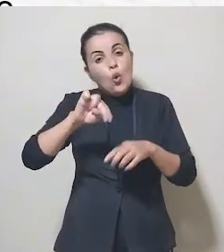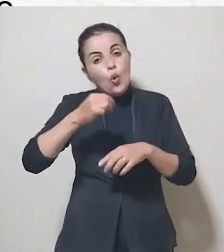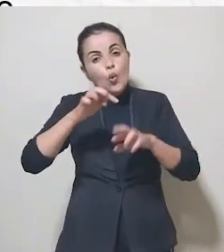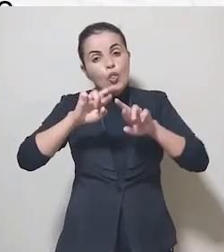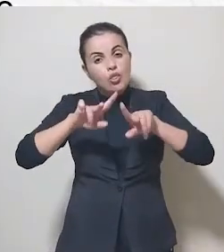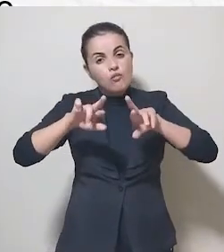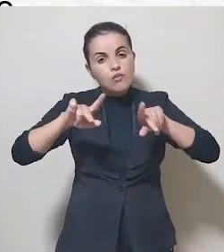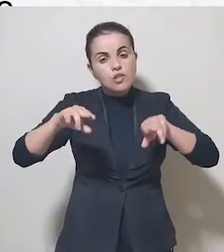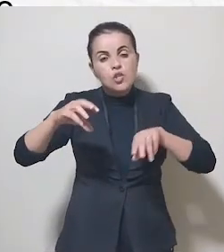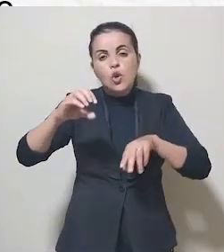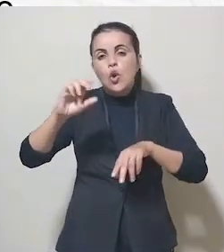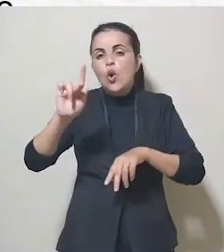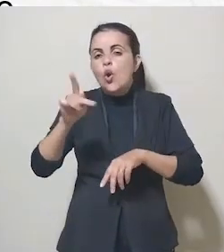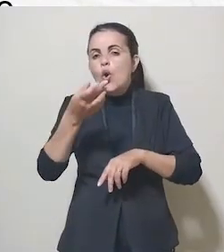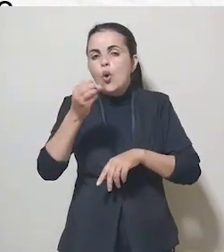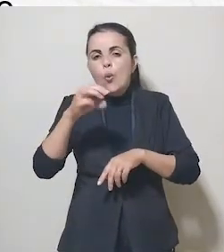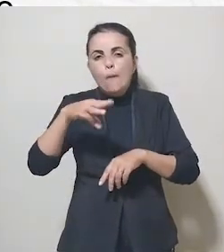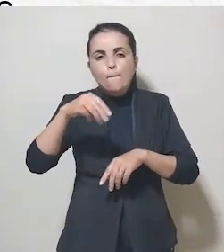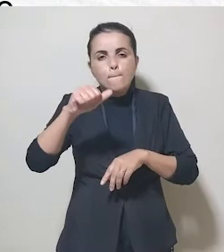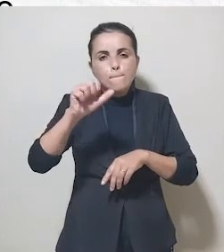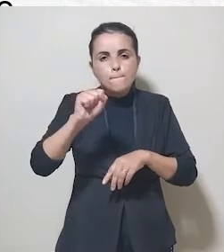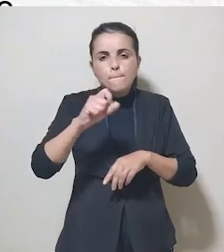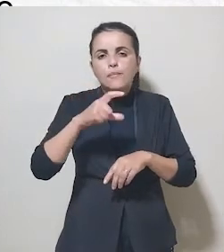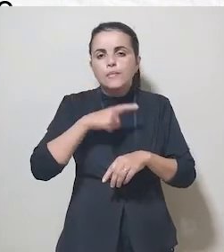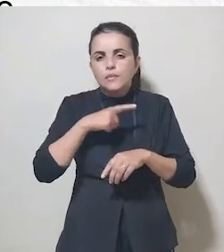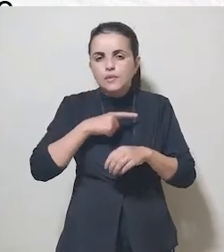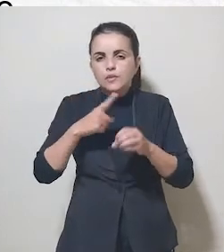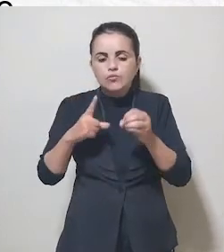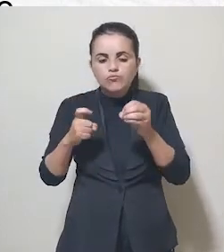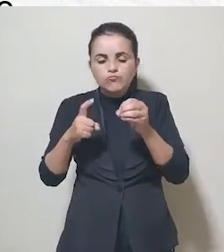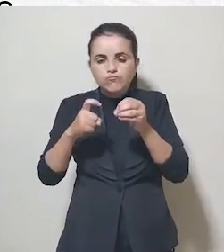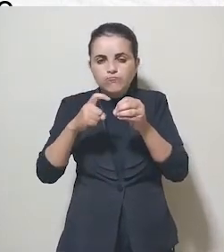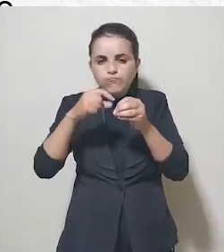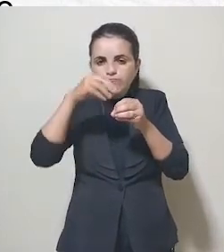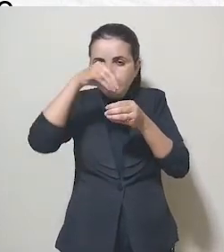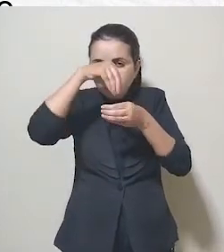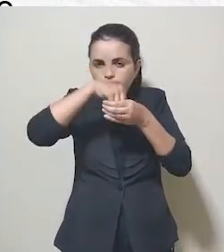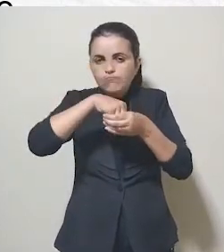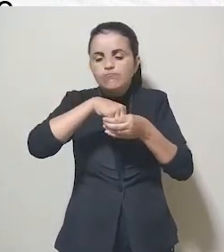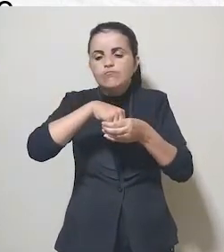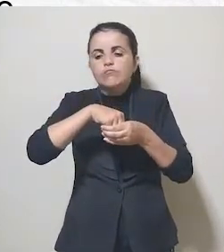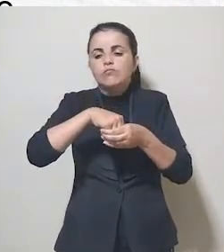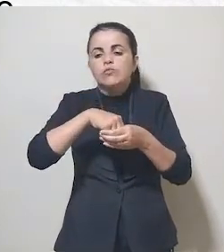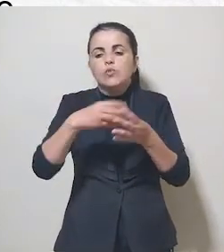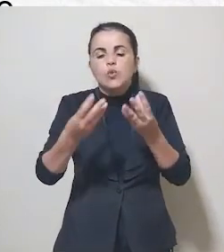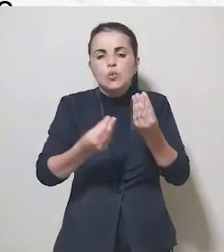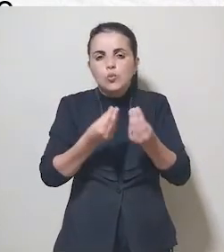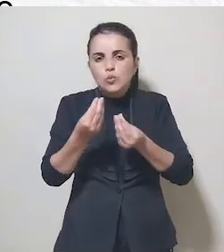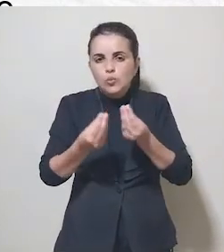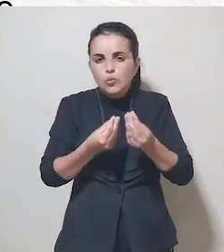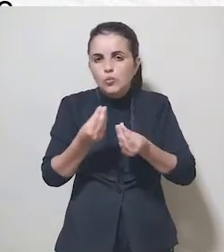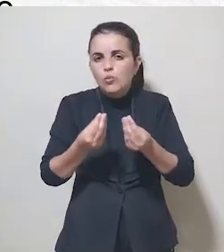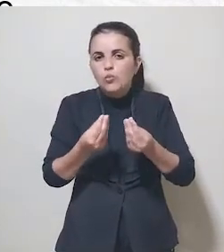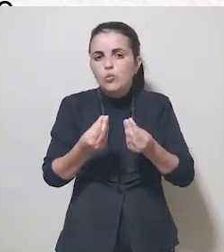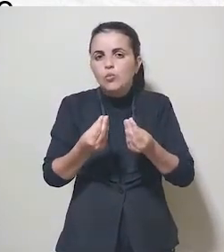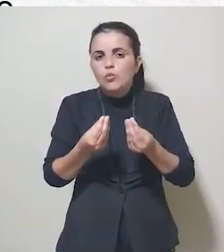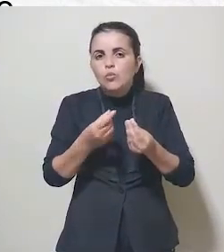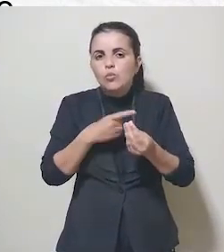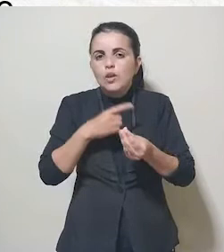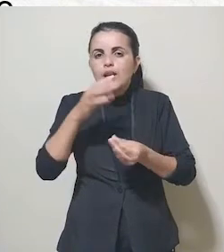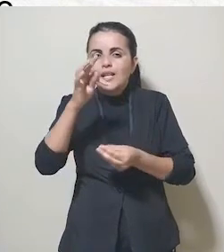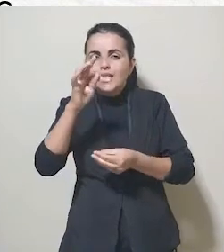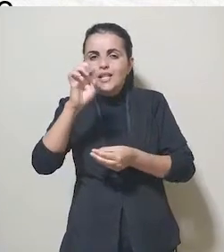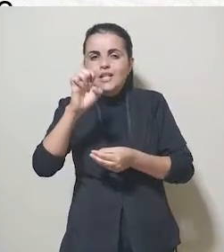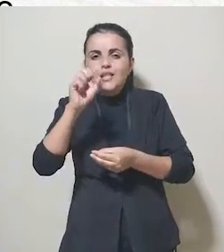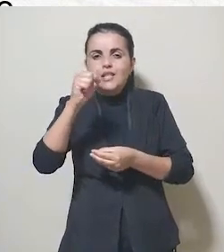Então, no testículo, além da produção de espermatozoide, também tem a produção de hormônios, como é o caso, o principal hormônio,